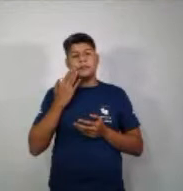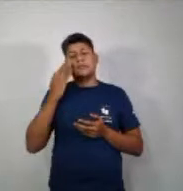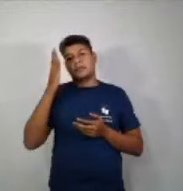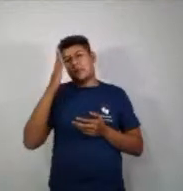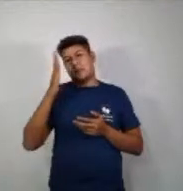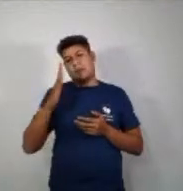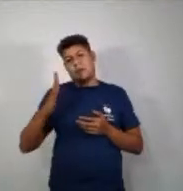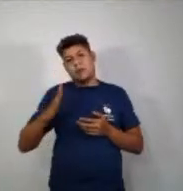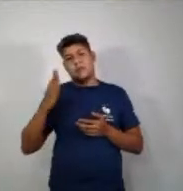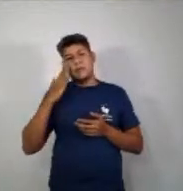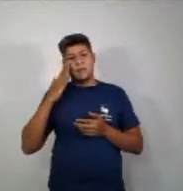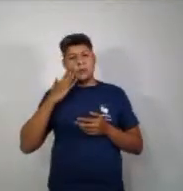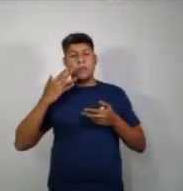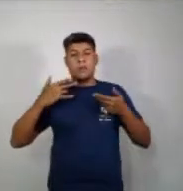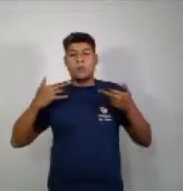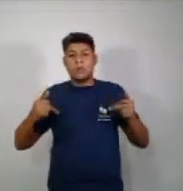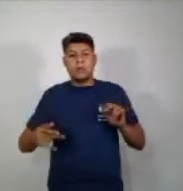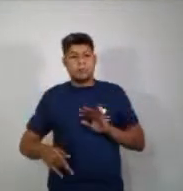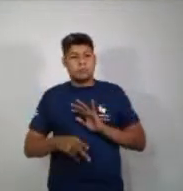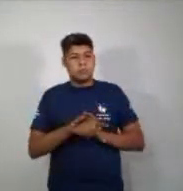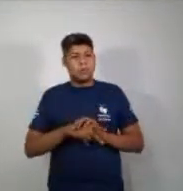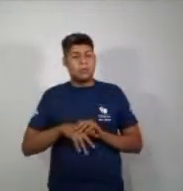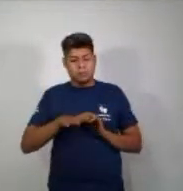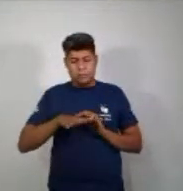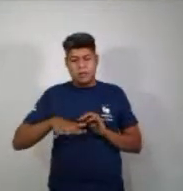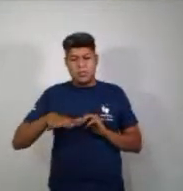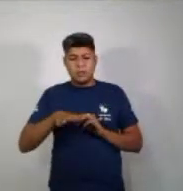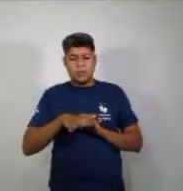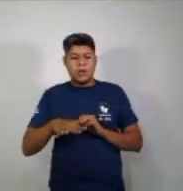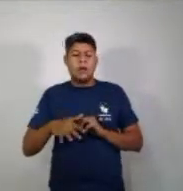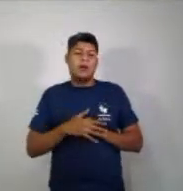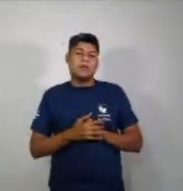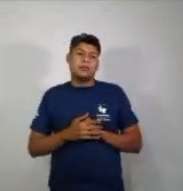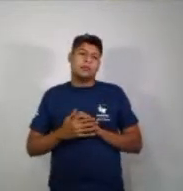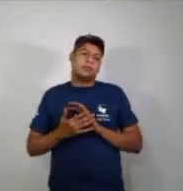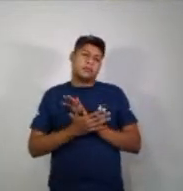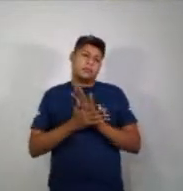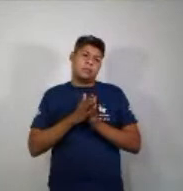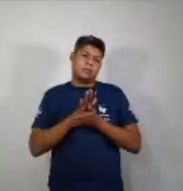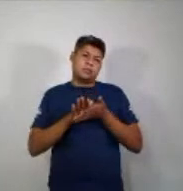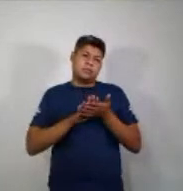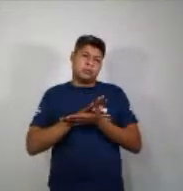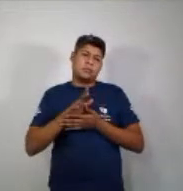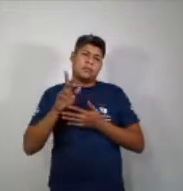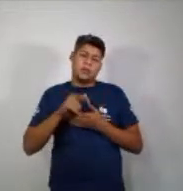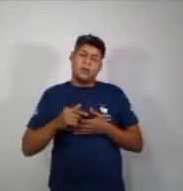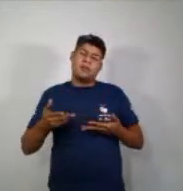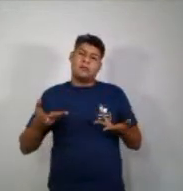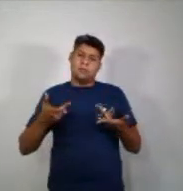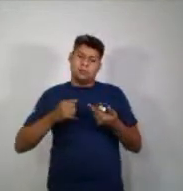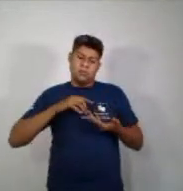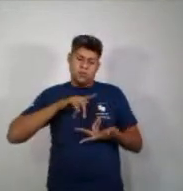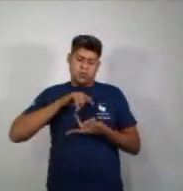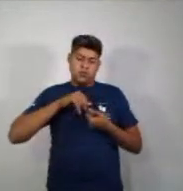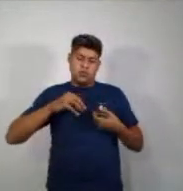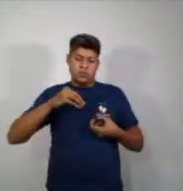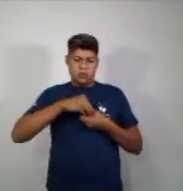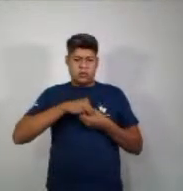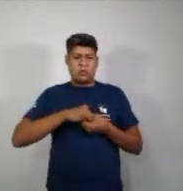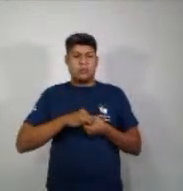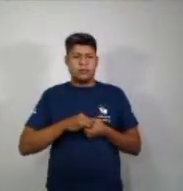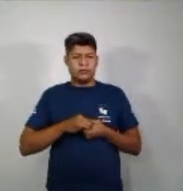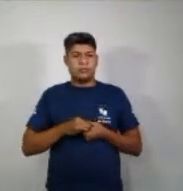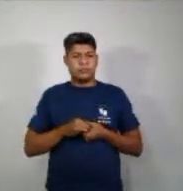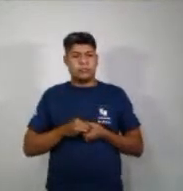Guimarães era tratado talvez como simplesmente regional, né, e o Rona conseguia entender o mundo ali dentro, né, e era o que o Guimarães Rosa queria